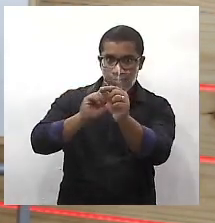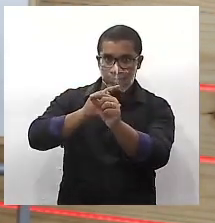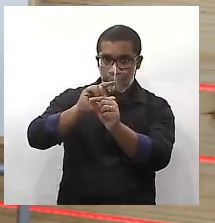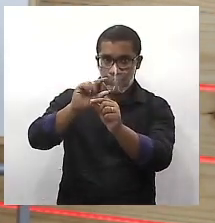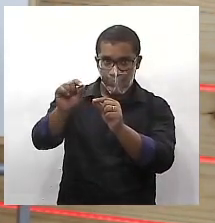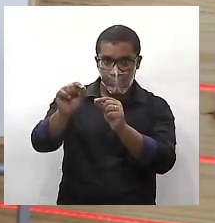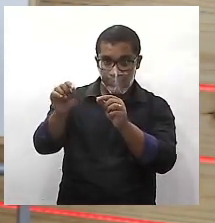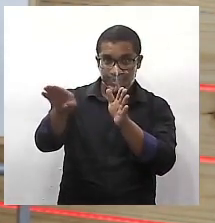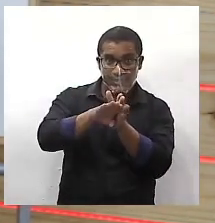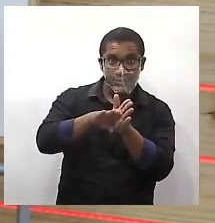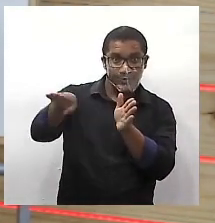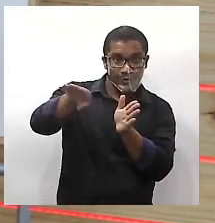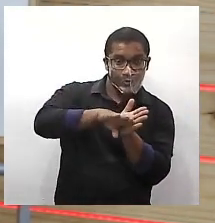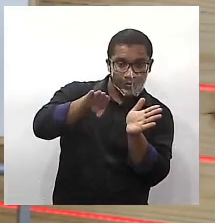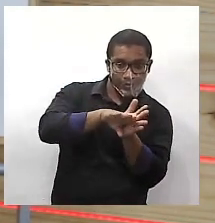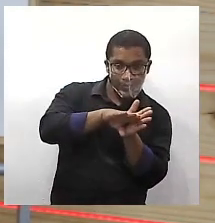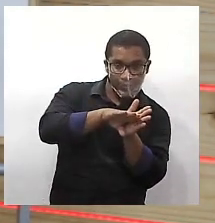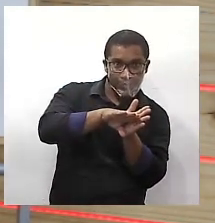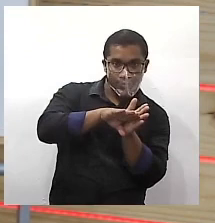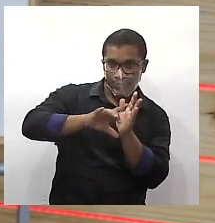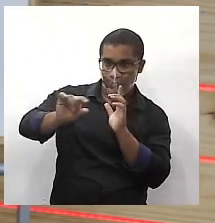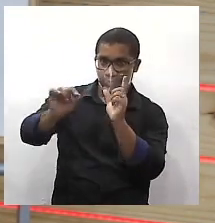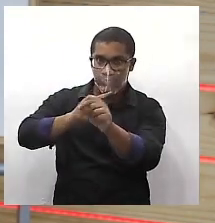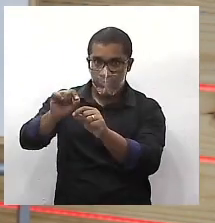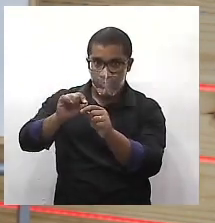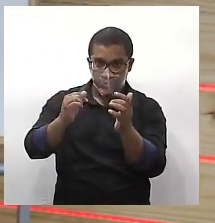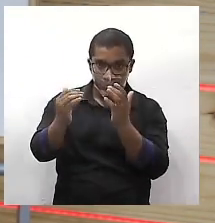você relaciona essas duas coisas juntas,